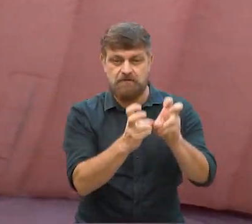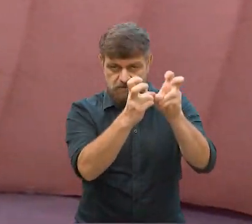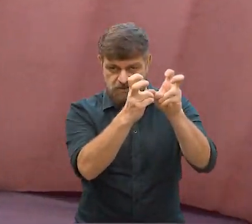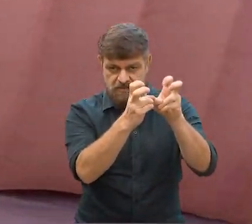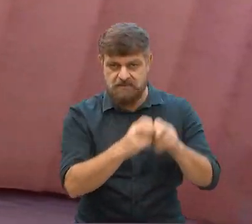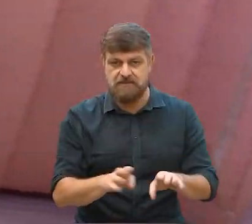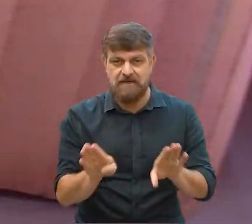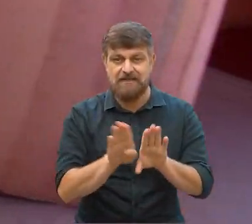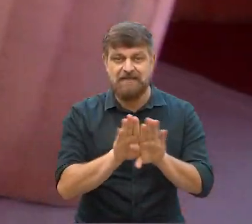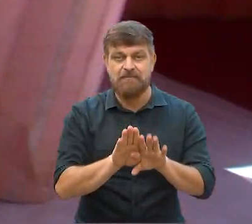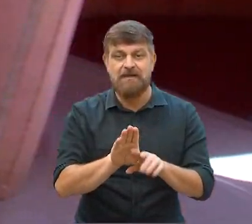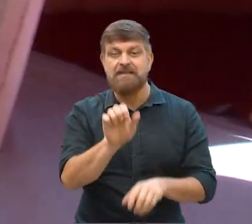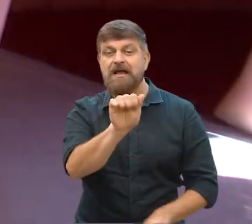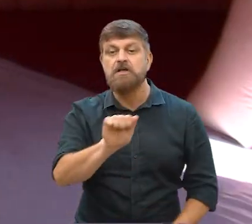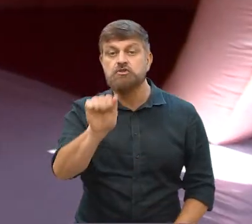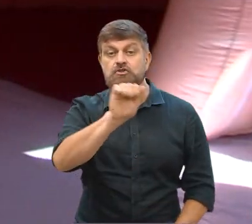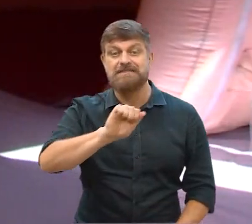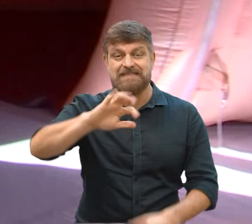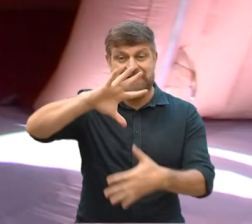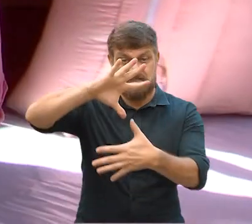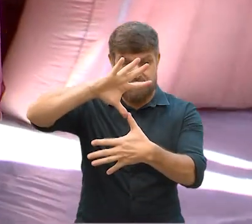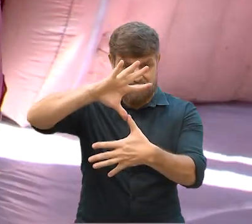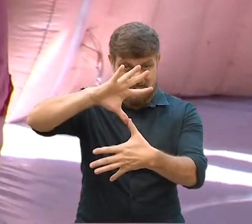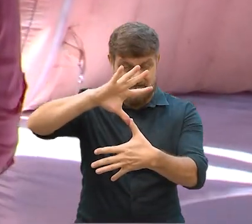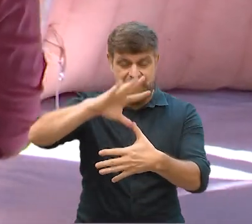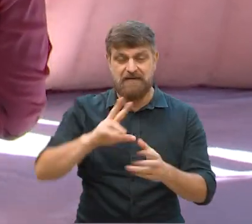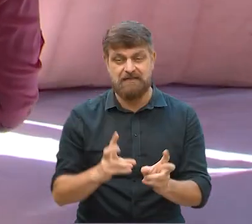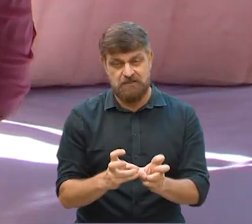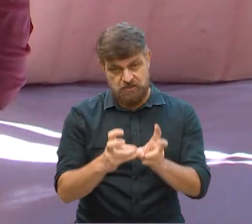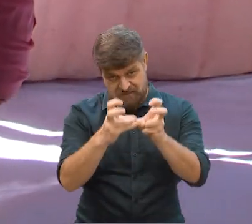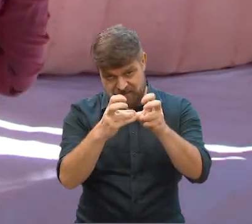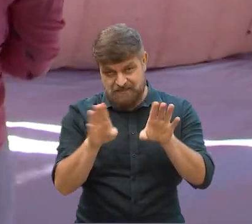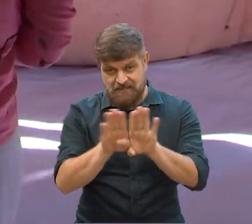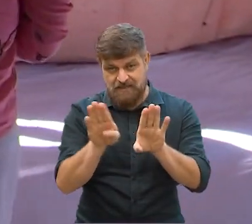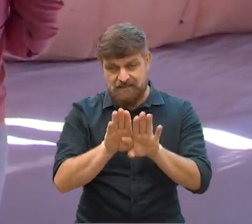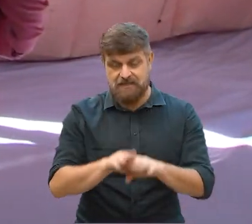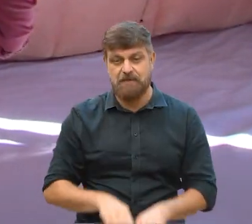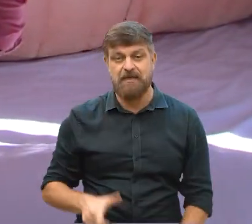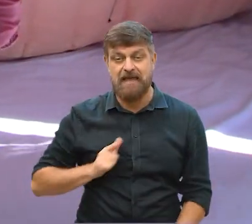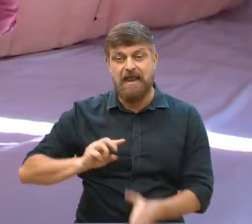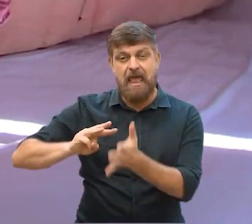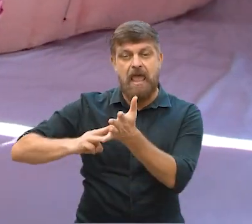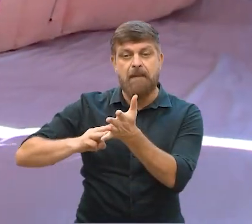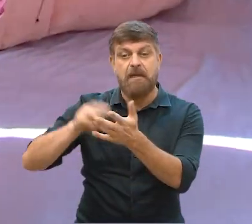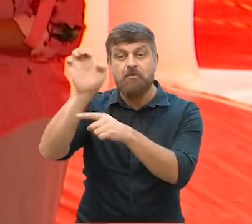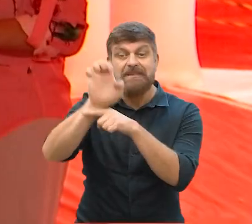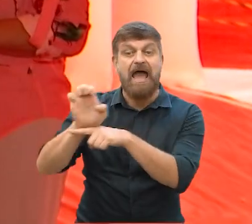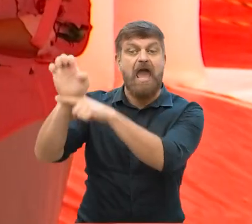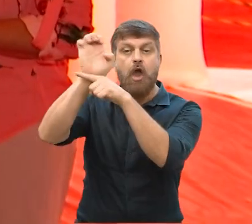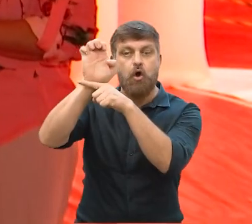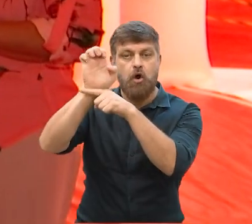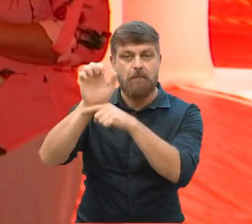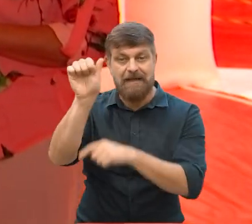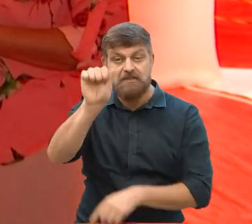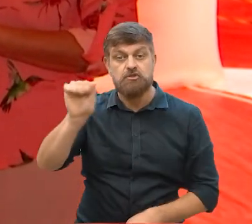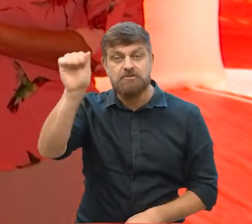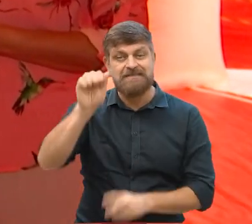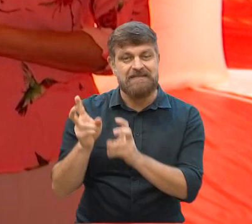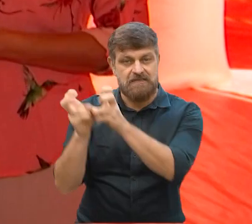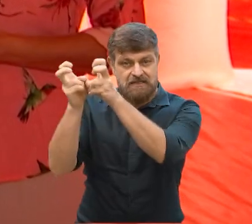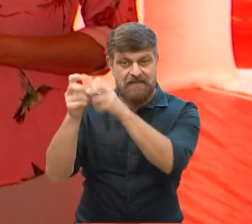Oncologia Clínica, da Sociedade Americana de Oncologia Clínica e também da Sociedade Europeia. E ele é